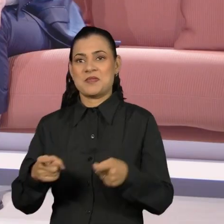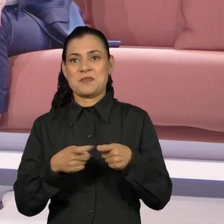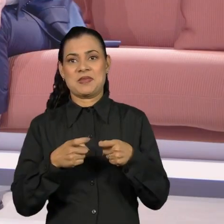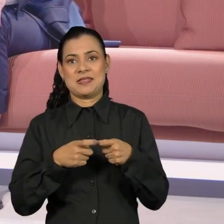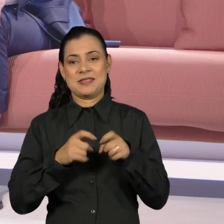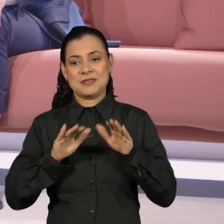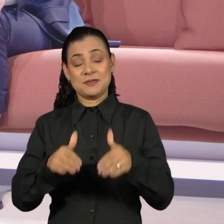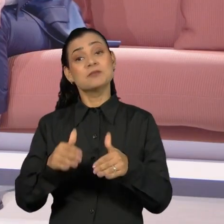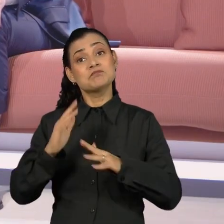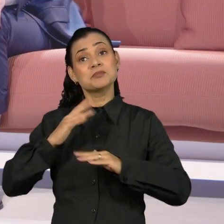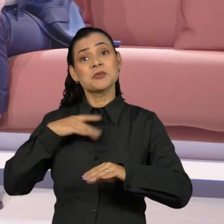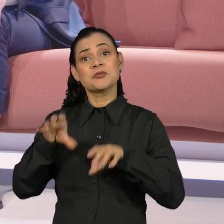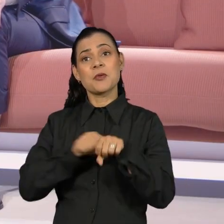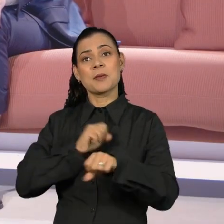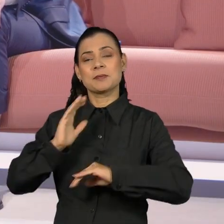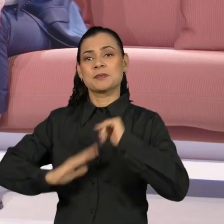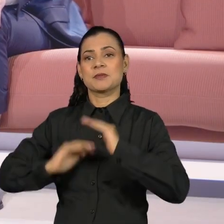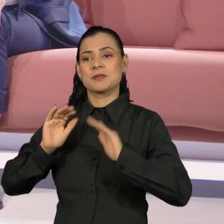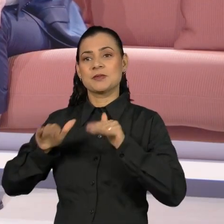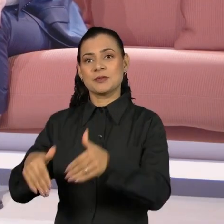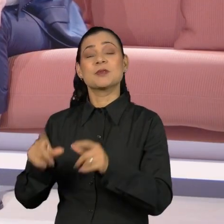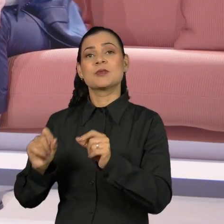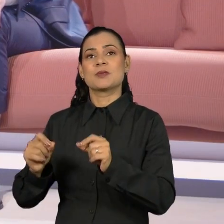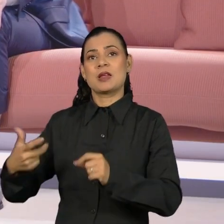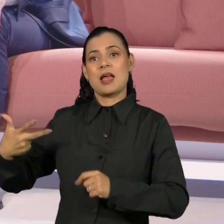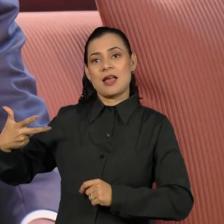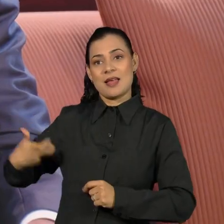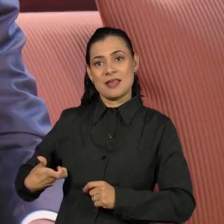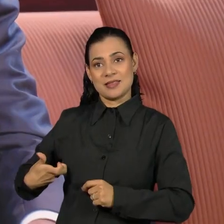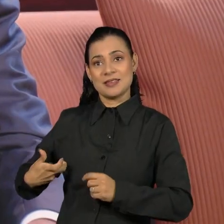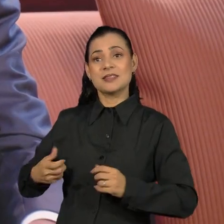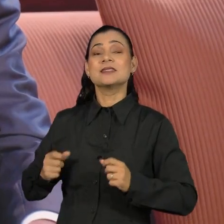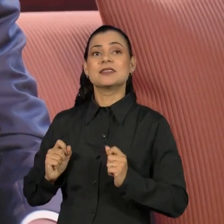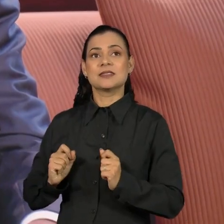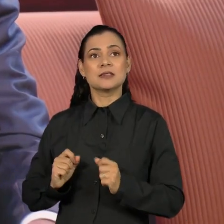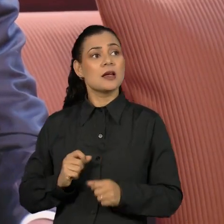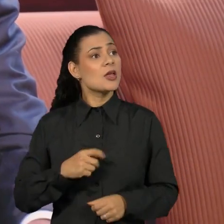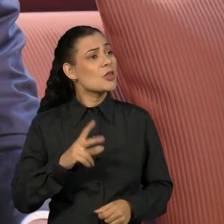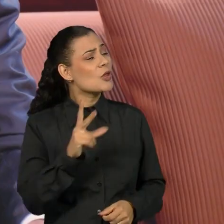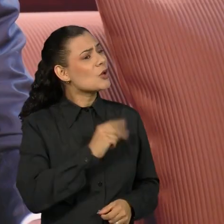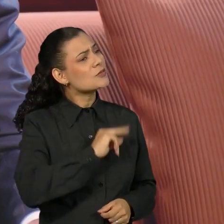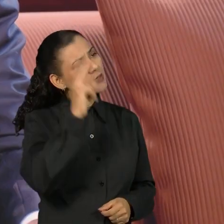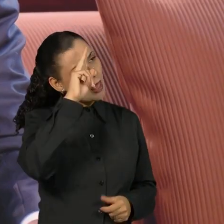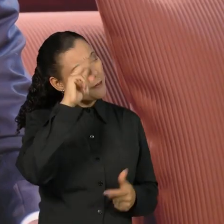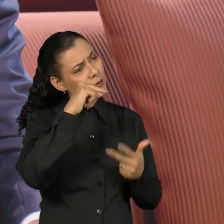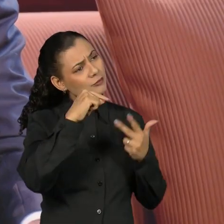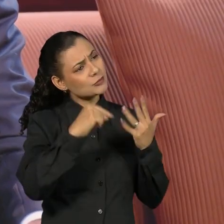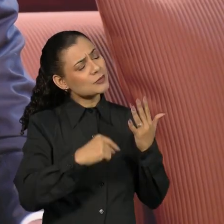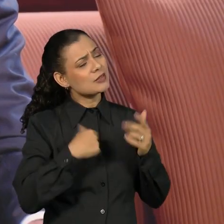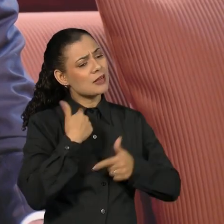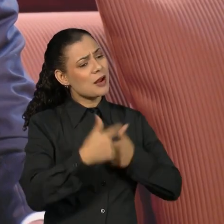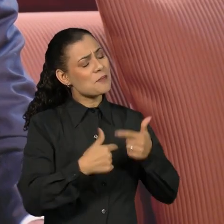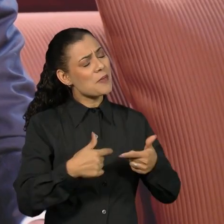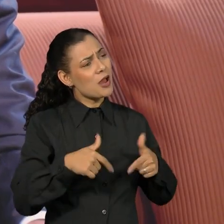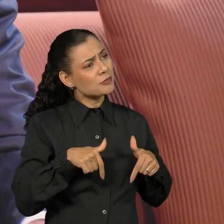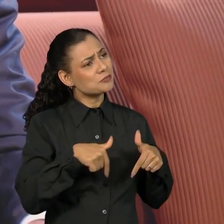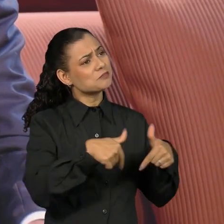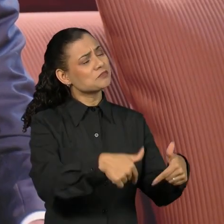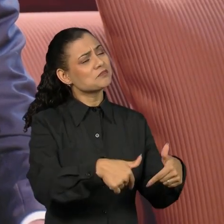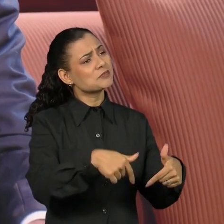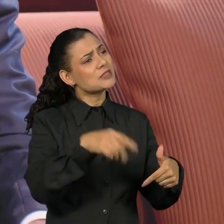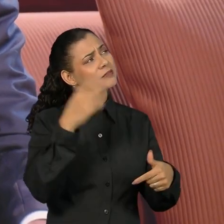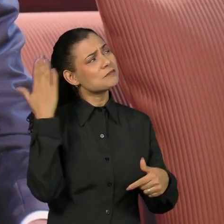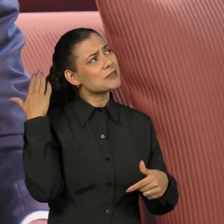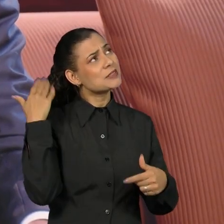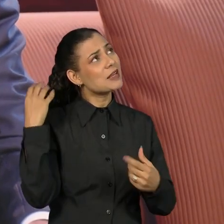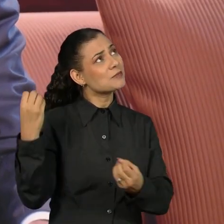E aí me especializei em anestesiologia. Que lembranças, que exemplos o senhor tem de bonito dos